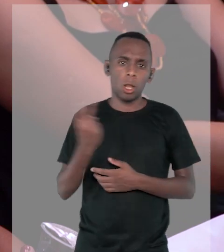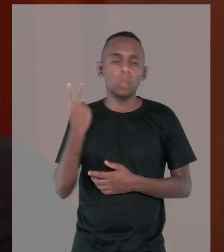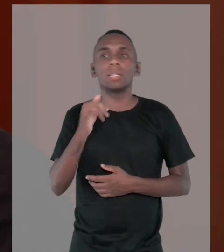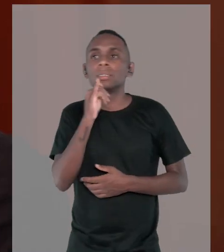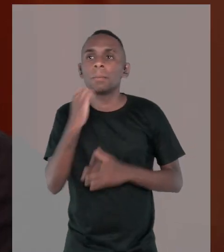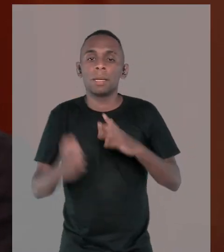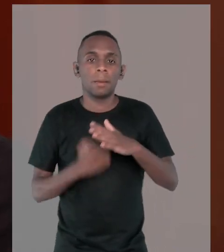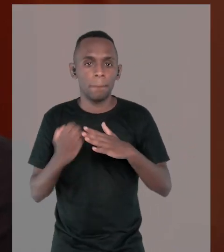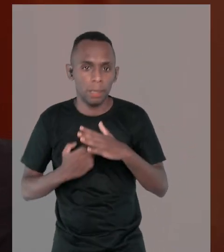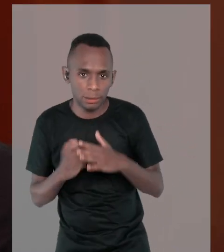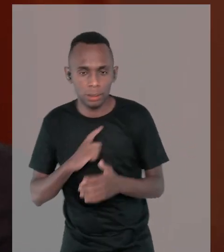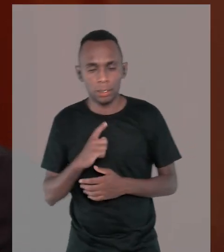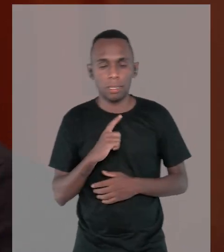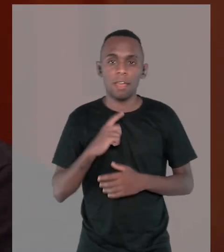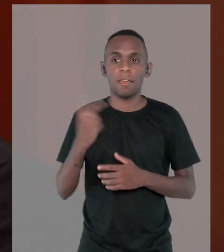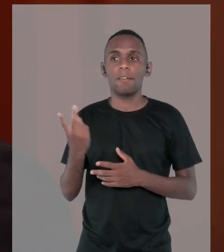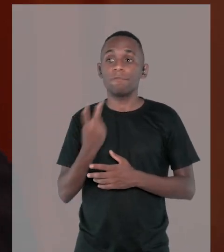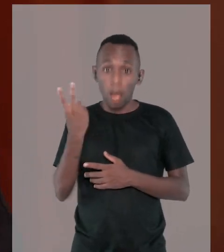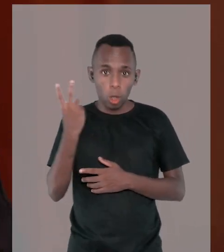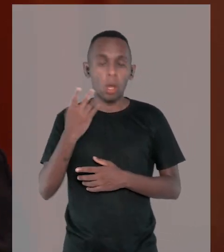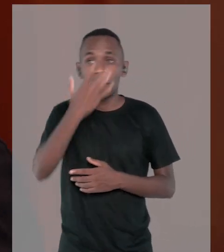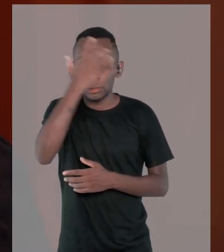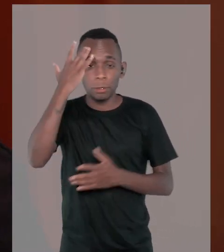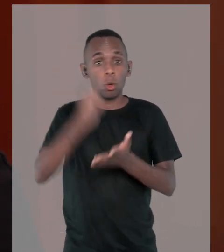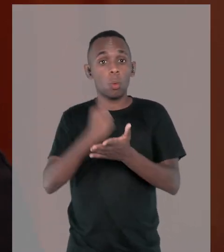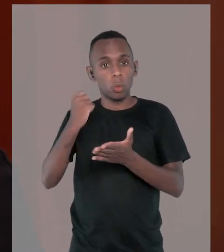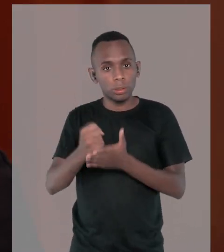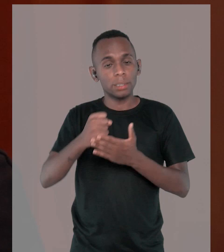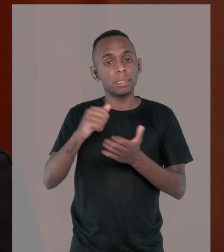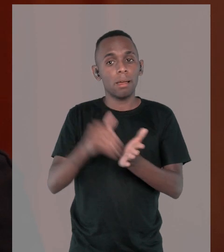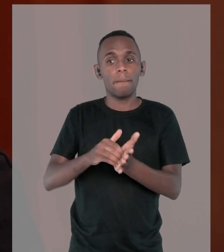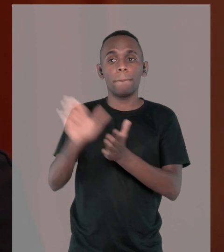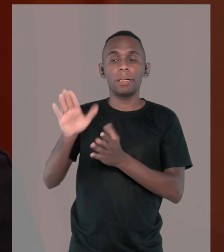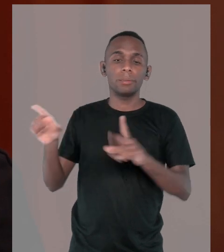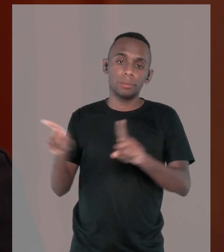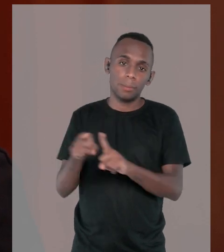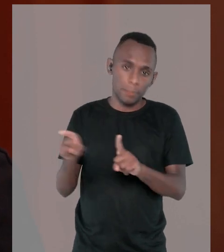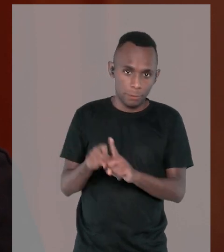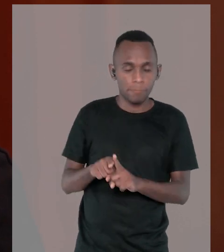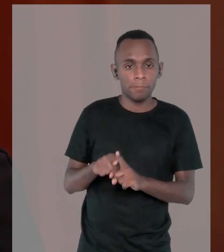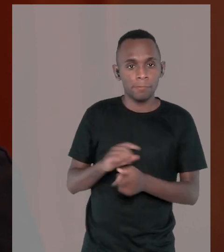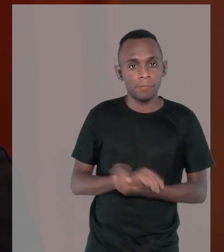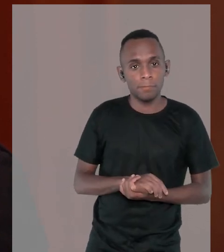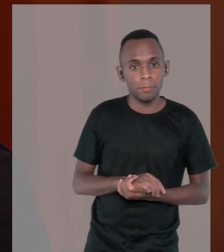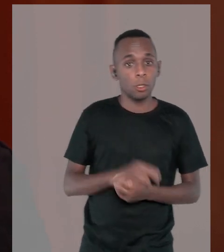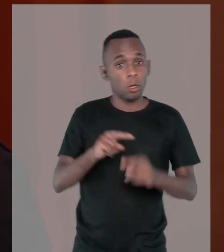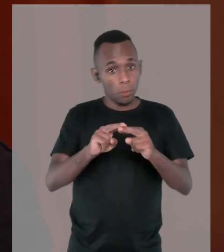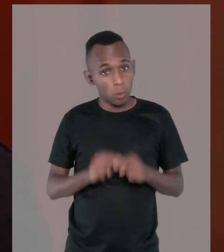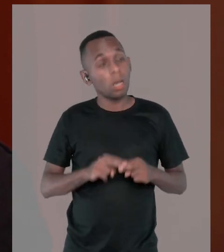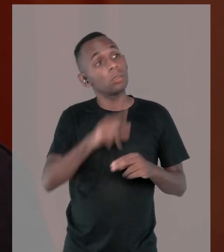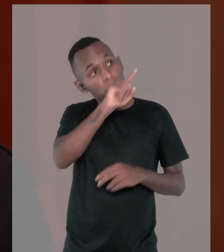Empresa que tem valores que funcionam são aquelas onde as pessoas são contratadas e demitidas por conta